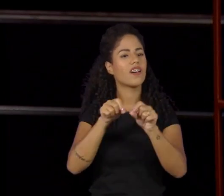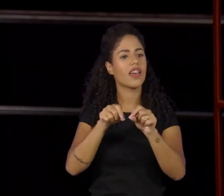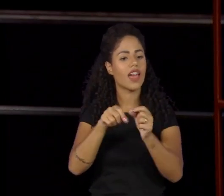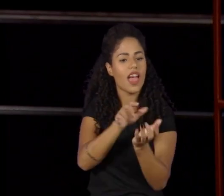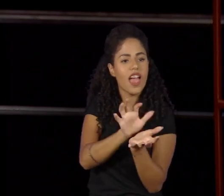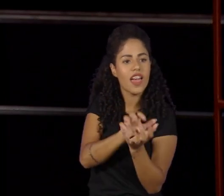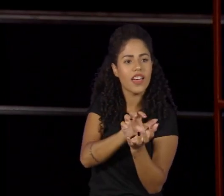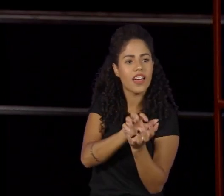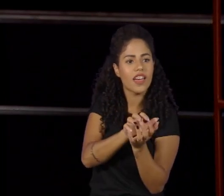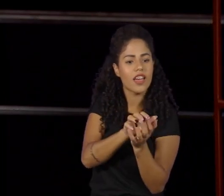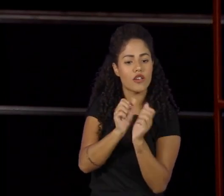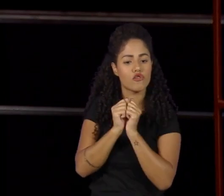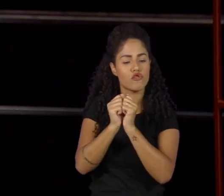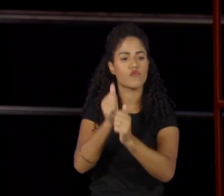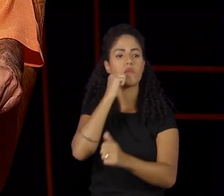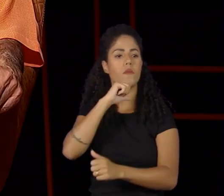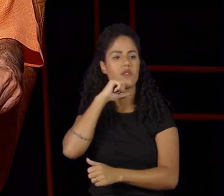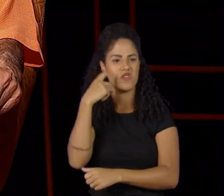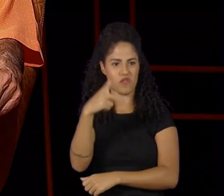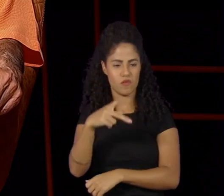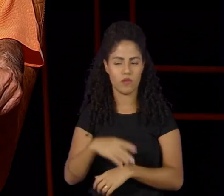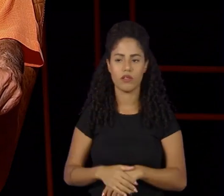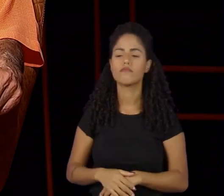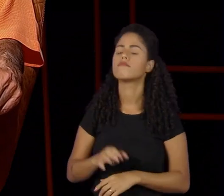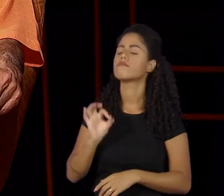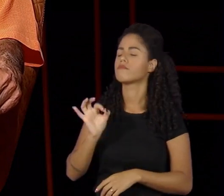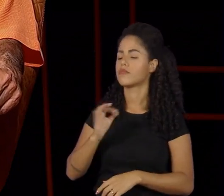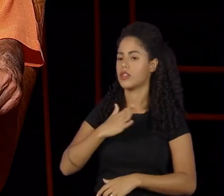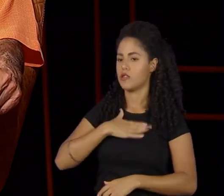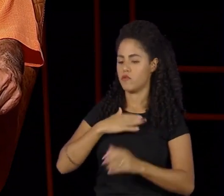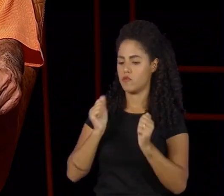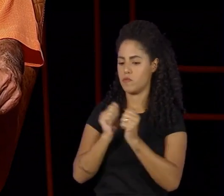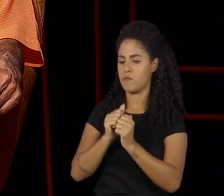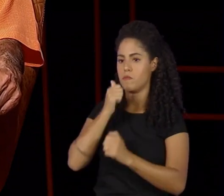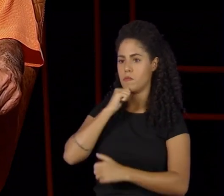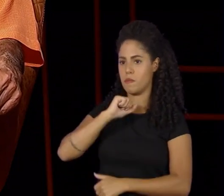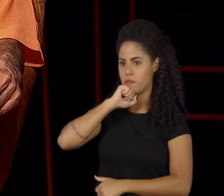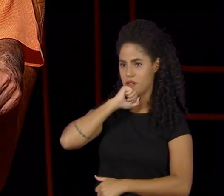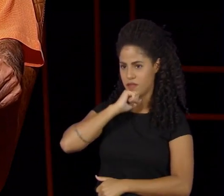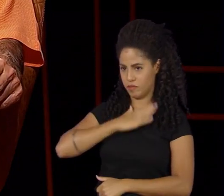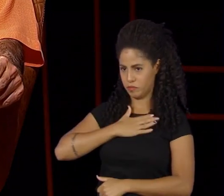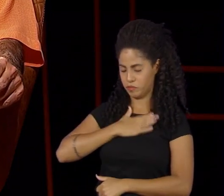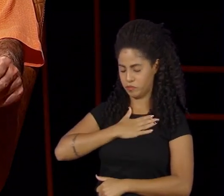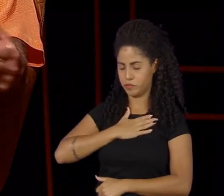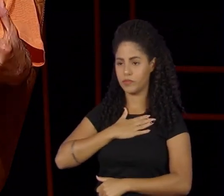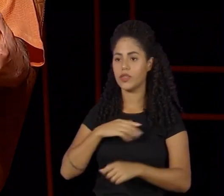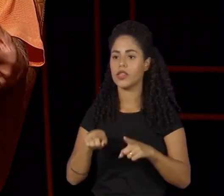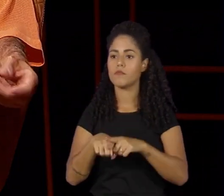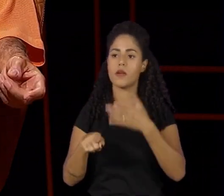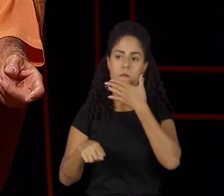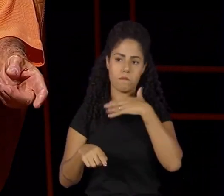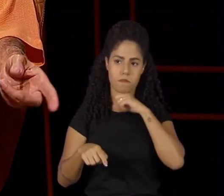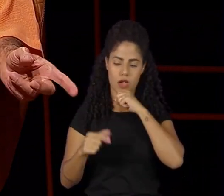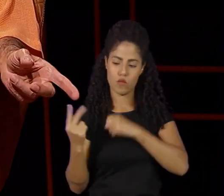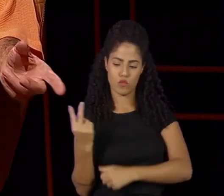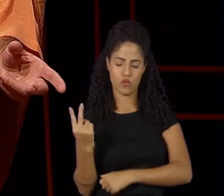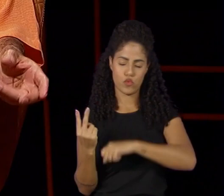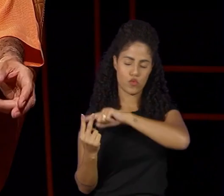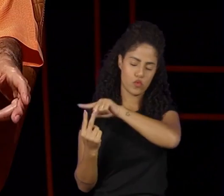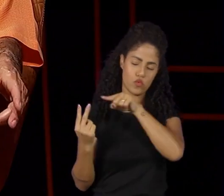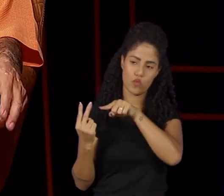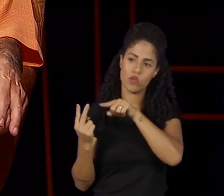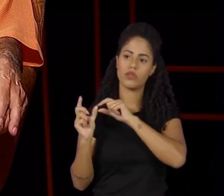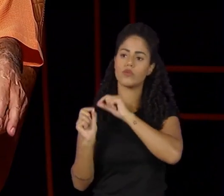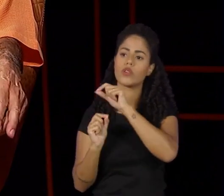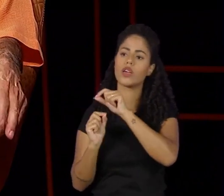através da sua mãe, não foi? Exatamente. Minha mãe e meus pais, eles, se não me engano,